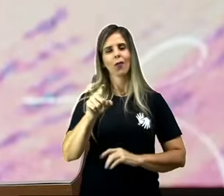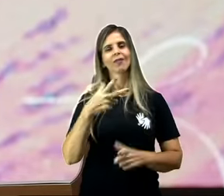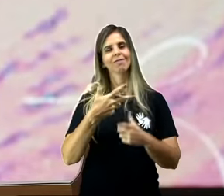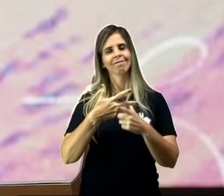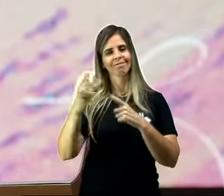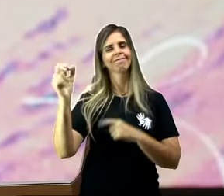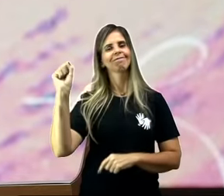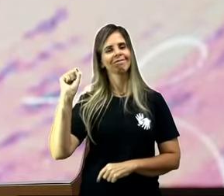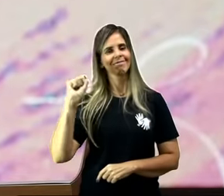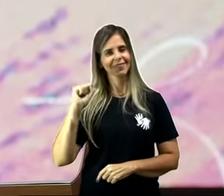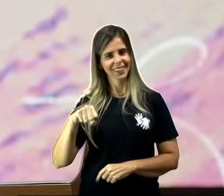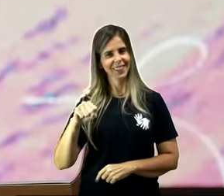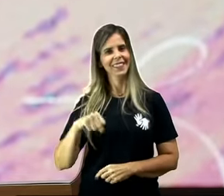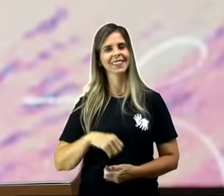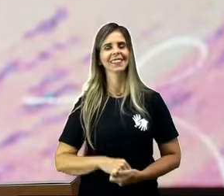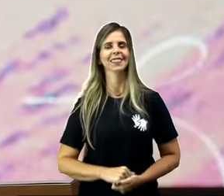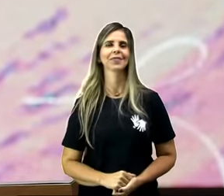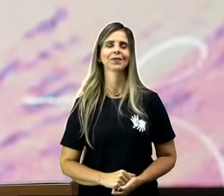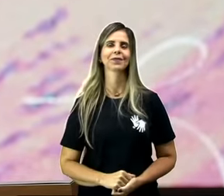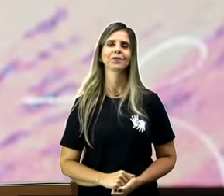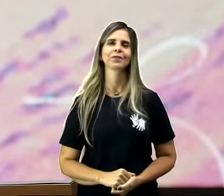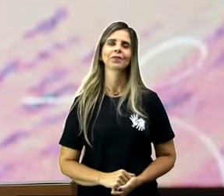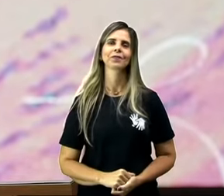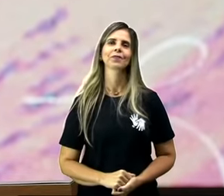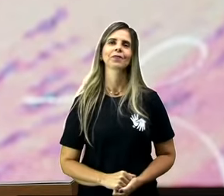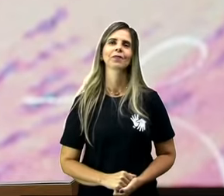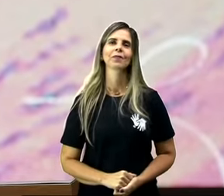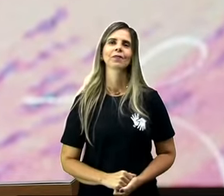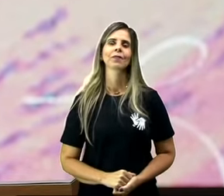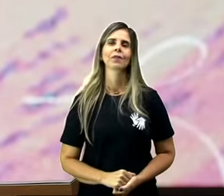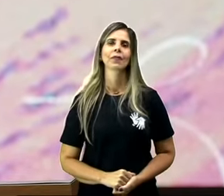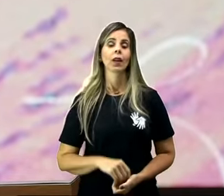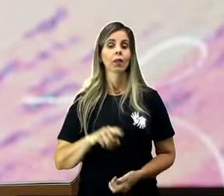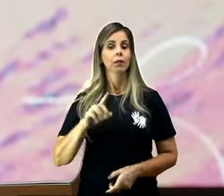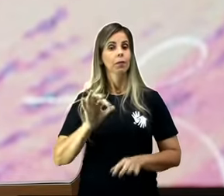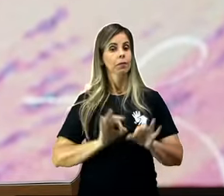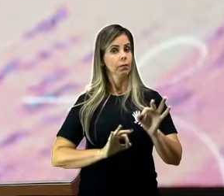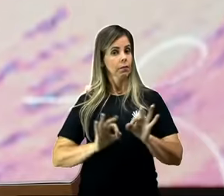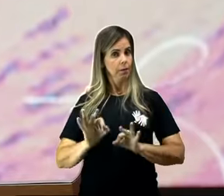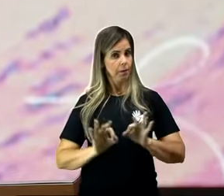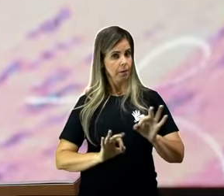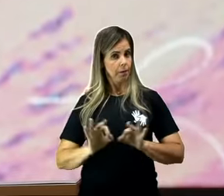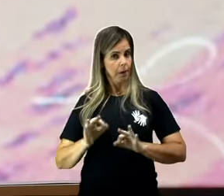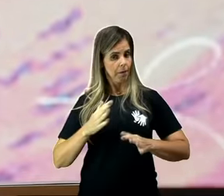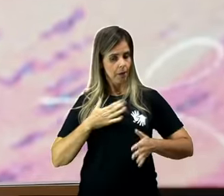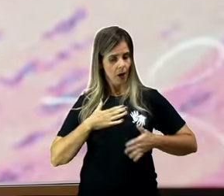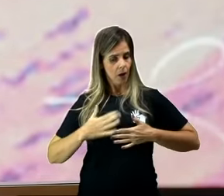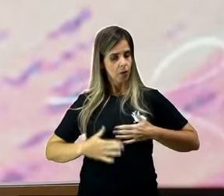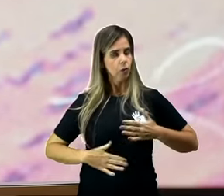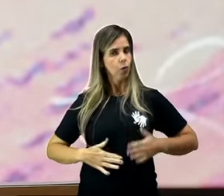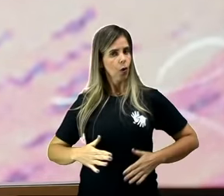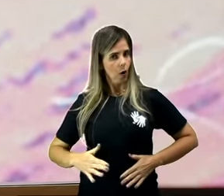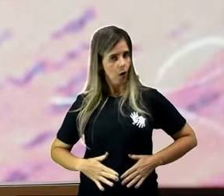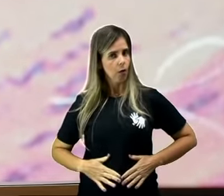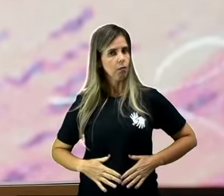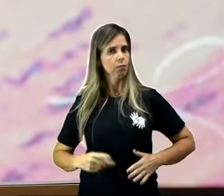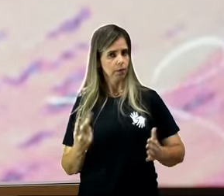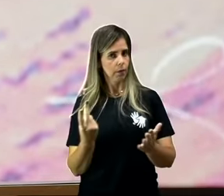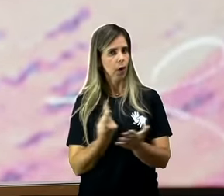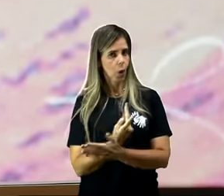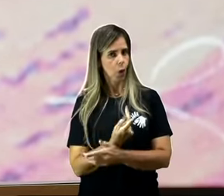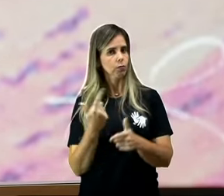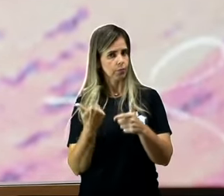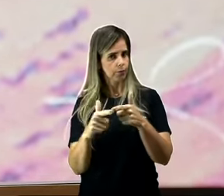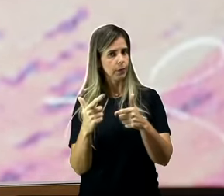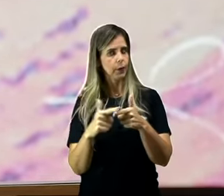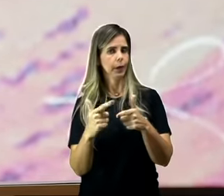Então, você quer ver uma dica do teu pastor para você? Pode se preparar fisicamente, porque tem guerra que vem até no corpo. Rapaz, tem